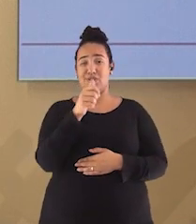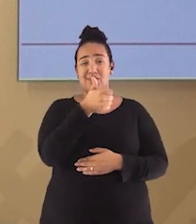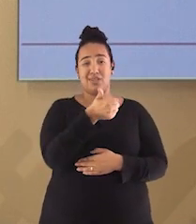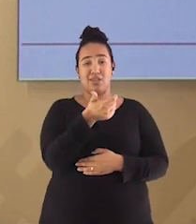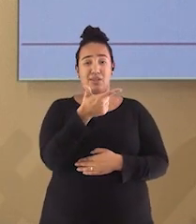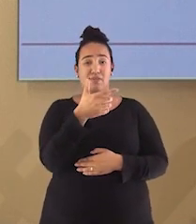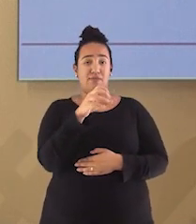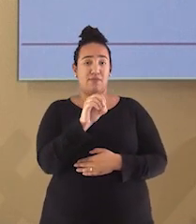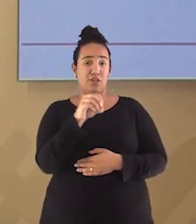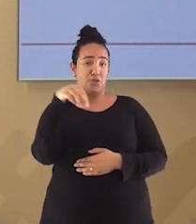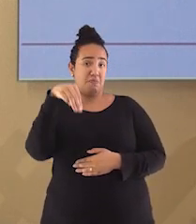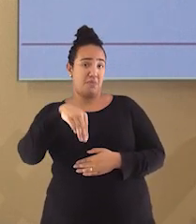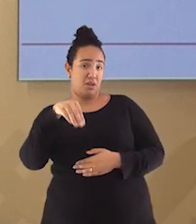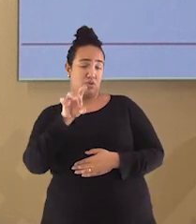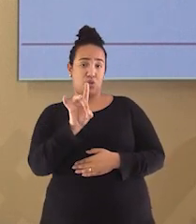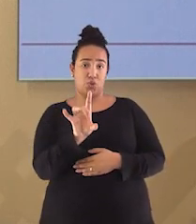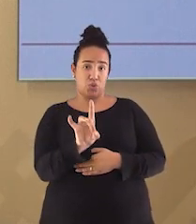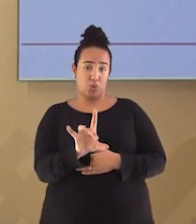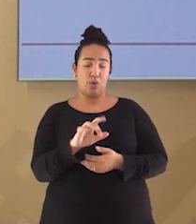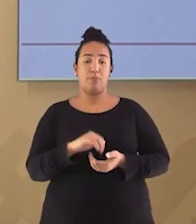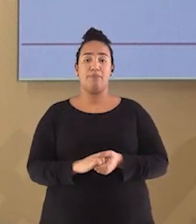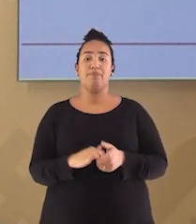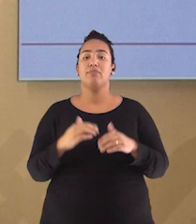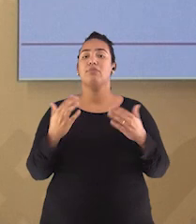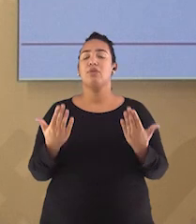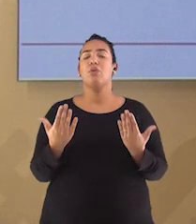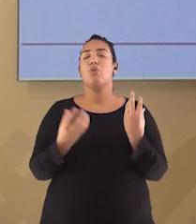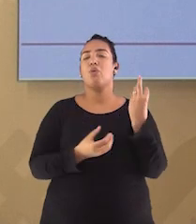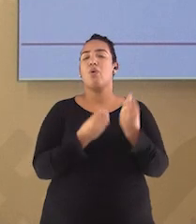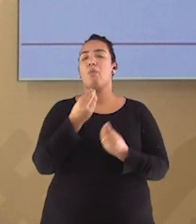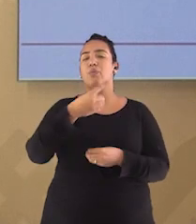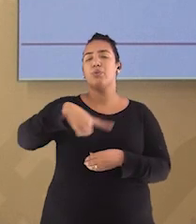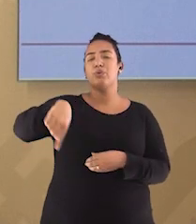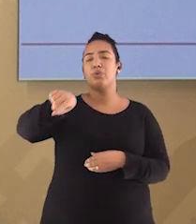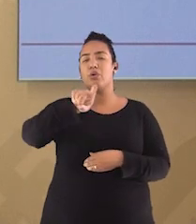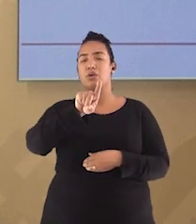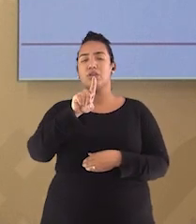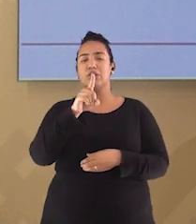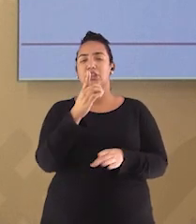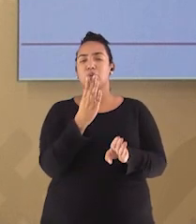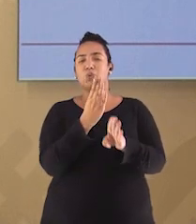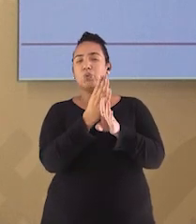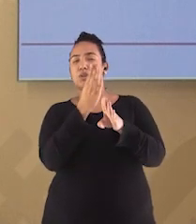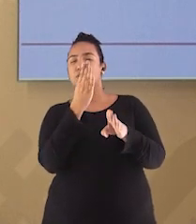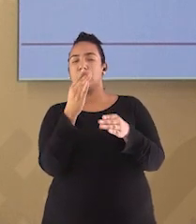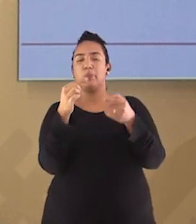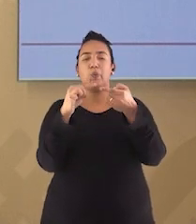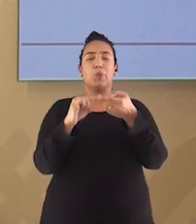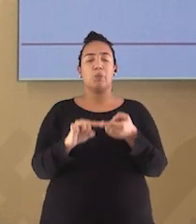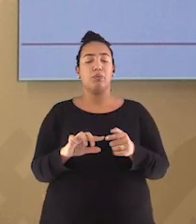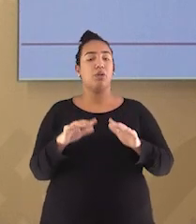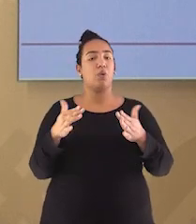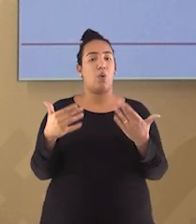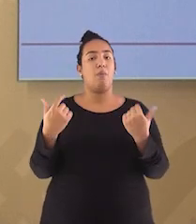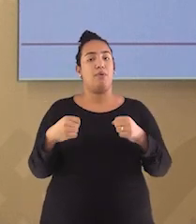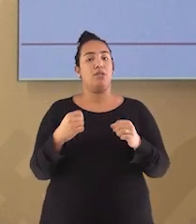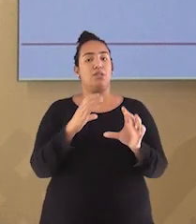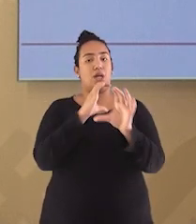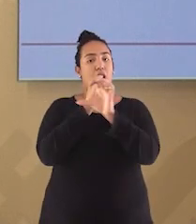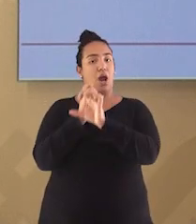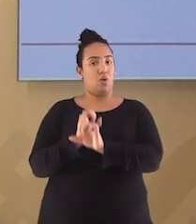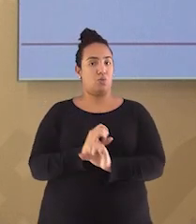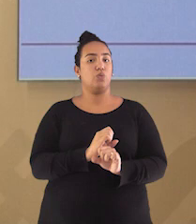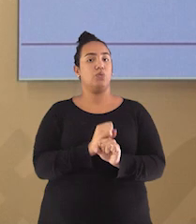120 metros de cerca e para descobrir qual vai atender vamos calcular o perímetro dos terrenos